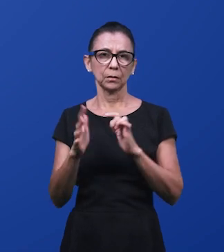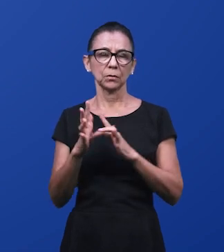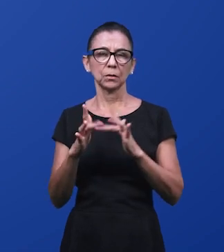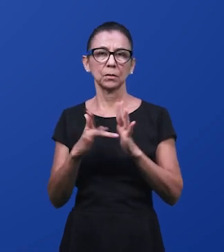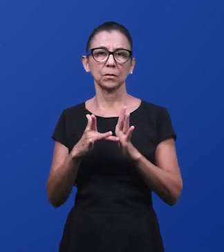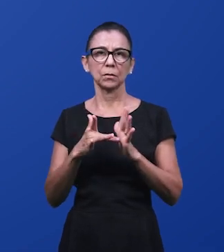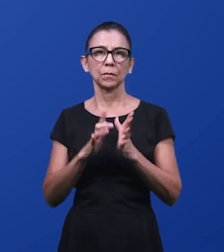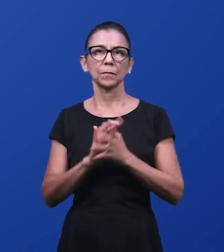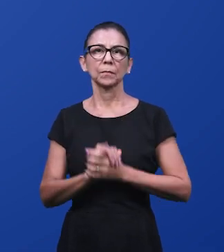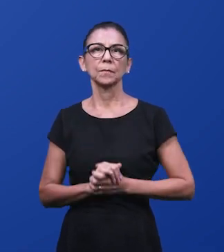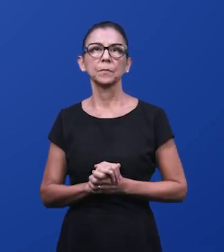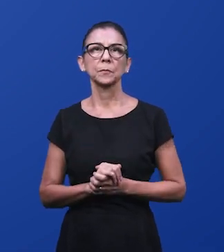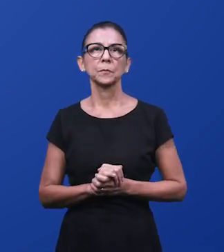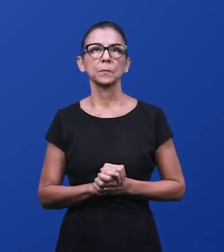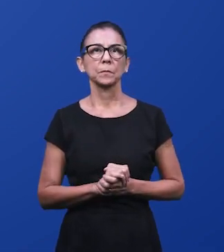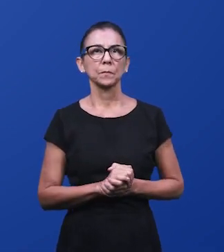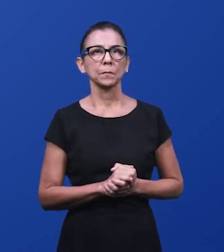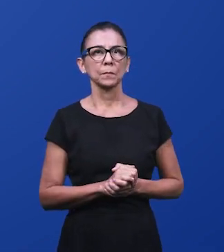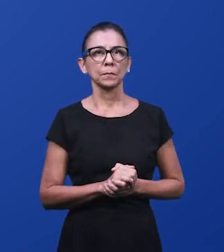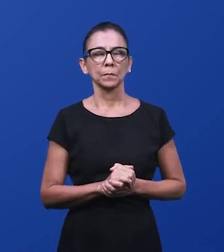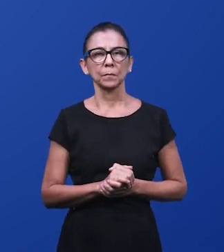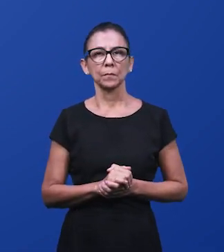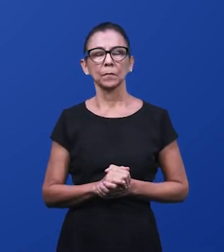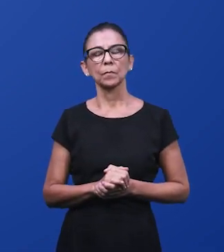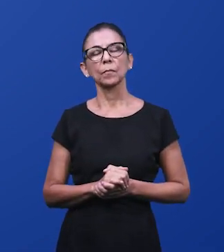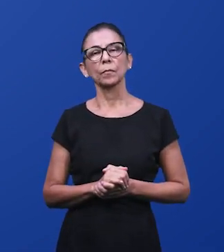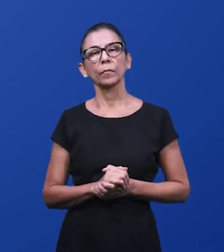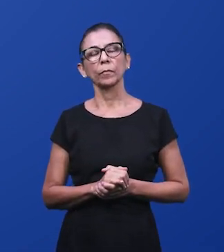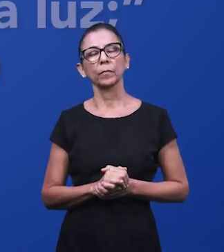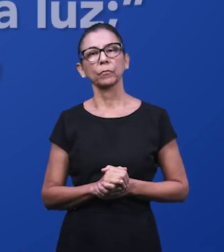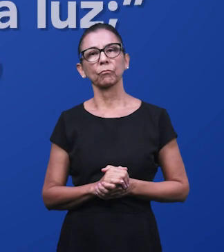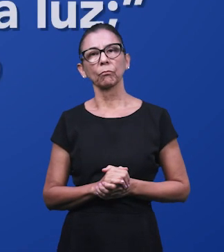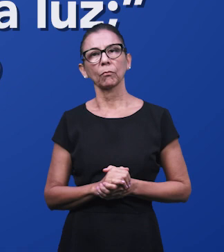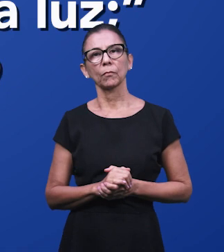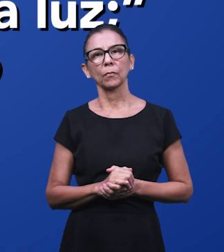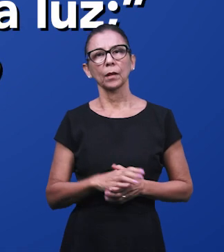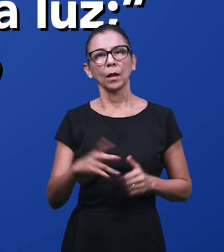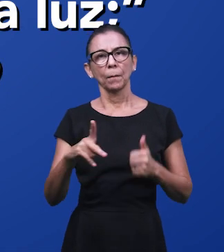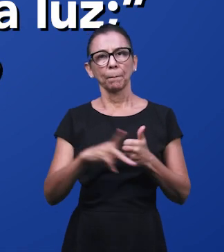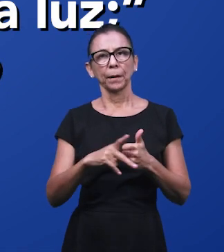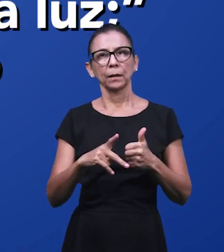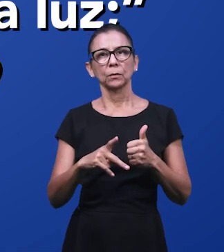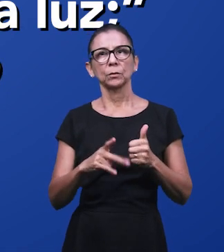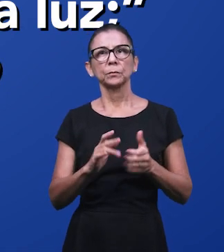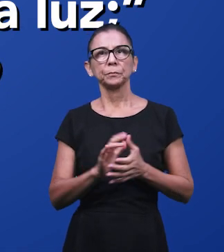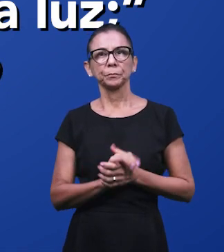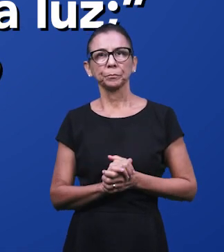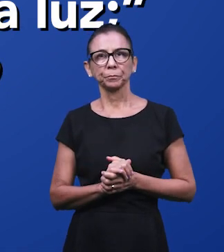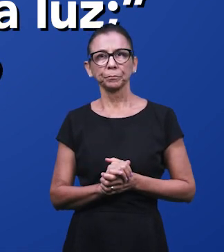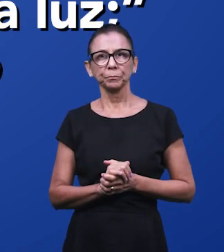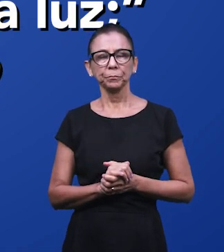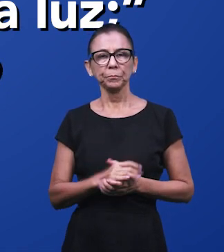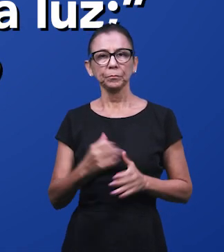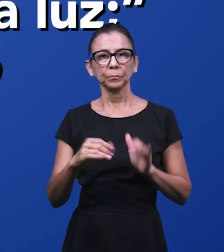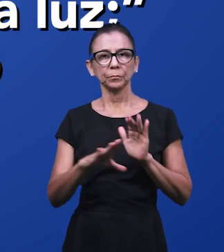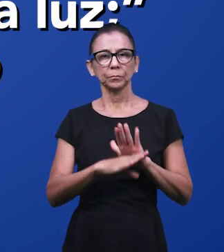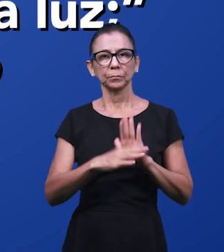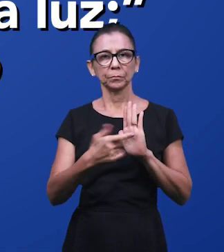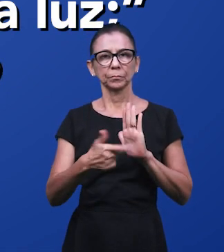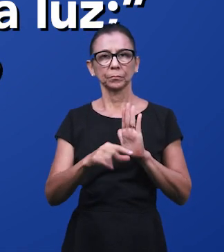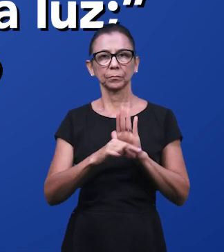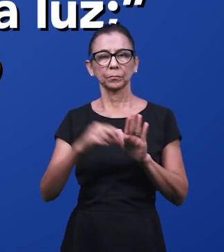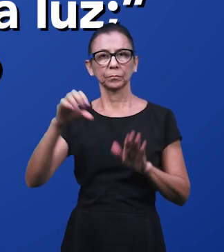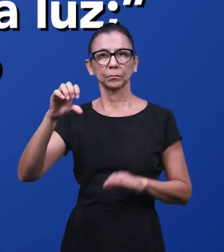na primeira carta do apóstolo Pedro, capítulo 2, versículo 9. Vocês, porém, são